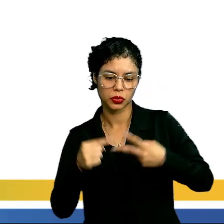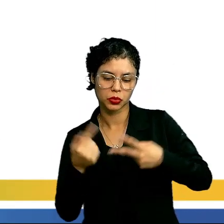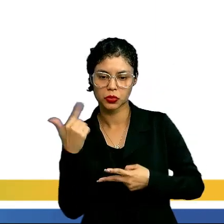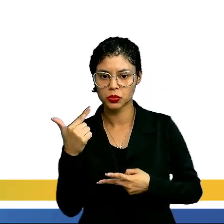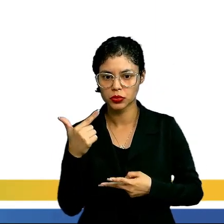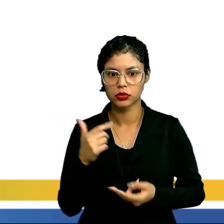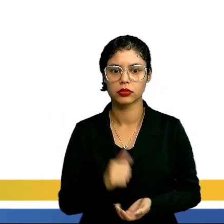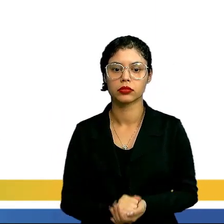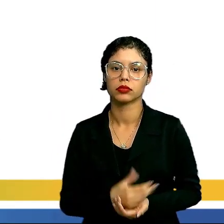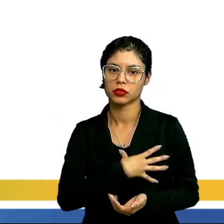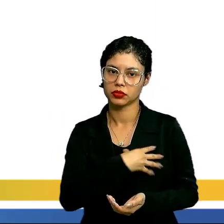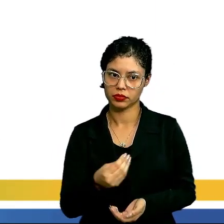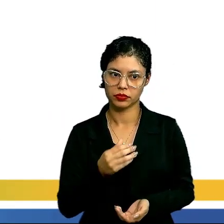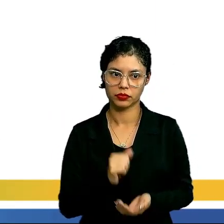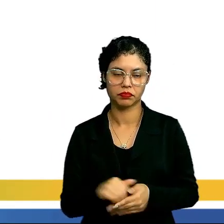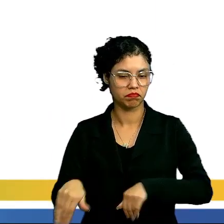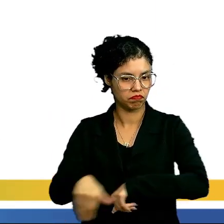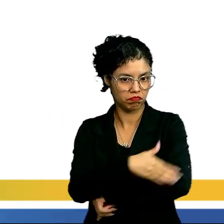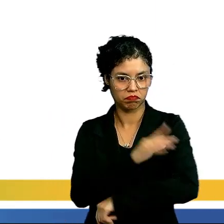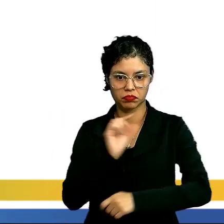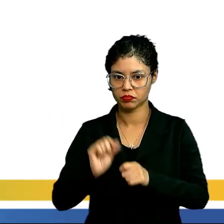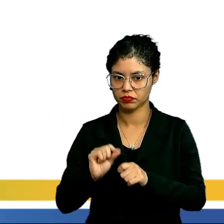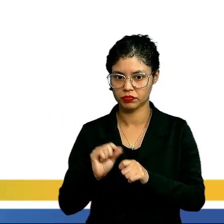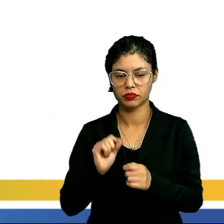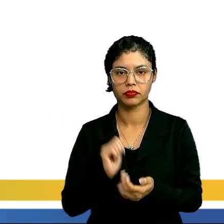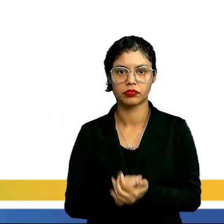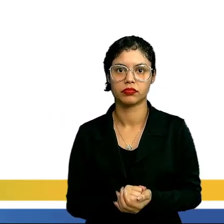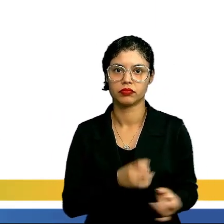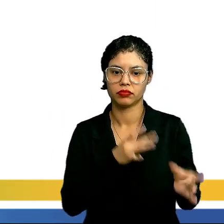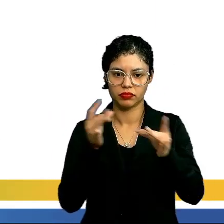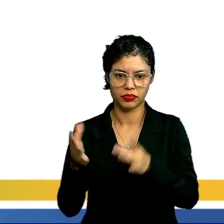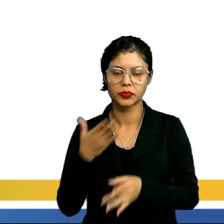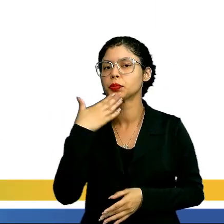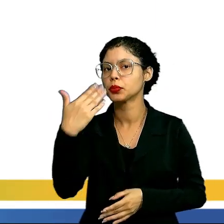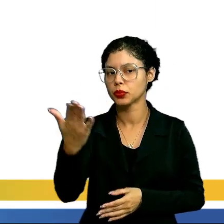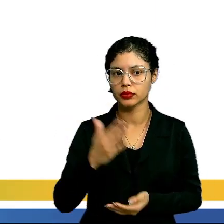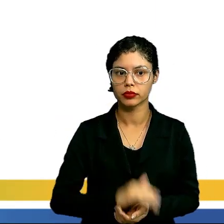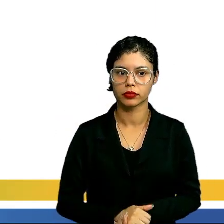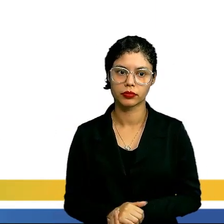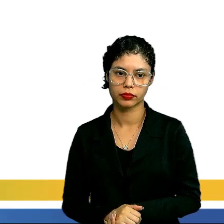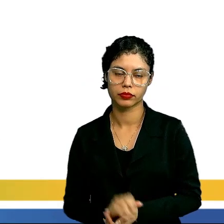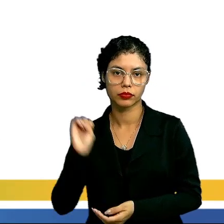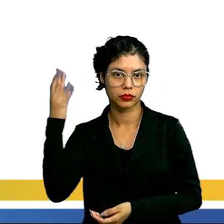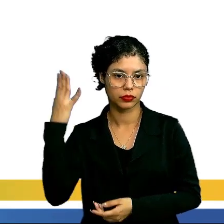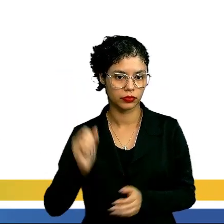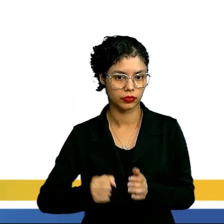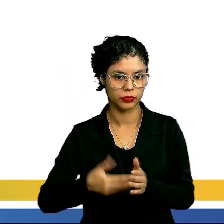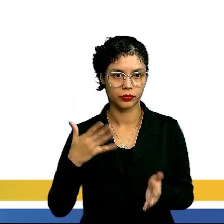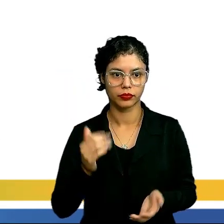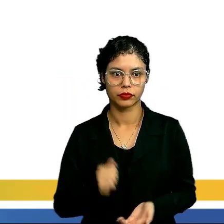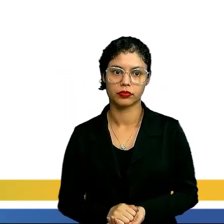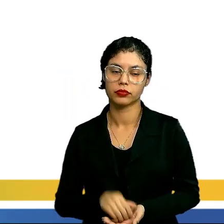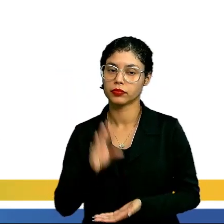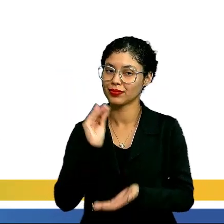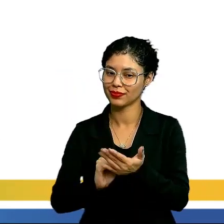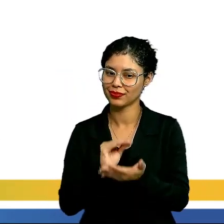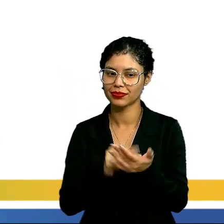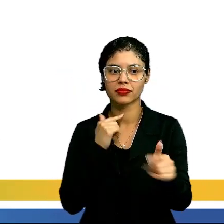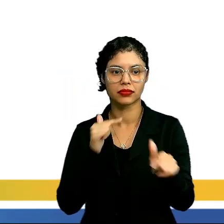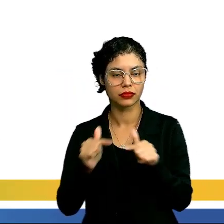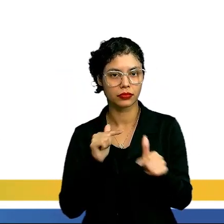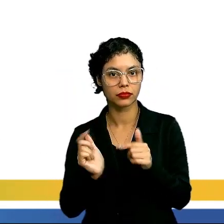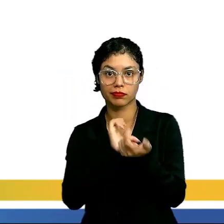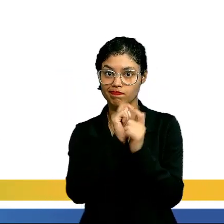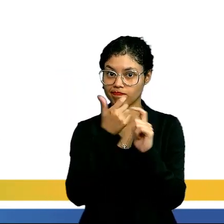dois, colocam os filhos na rua para pedir, né, gente? Isso acontece muito. A questão do desemprego,